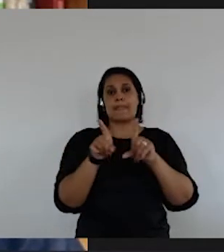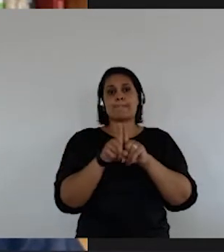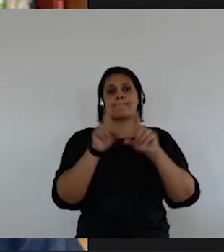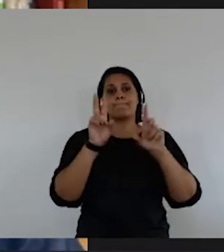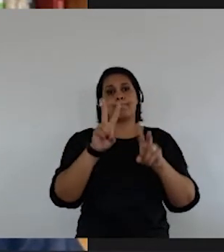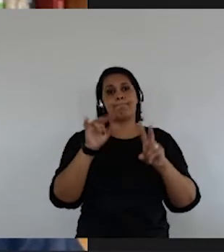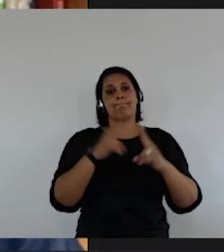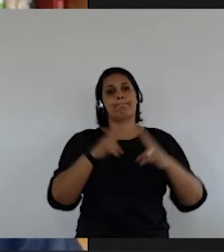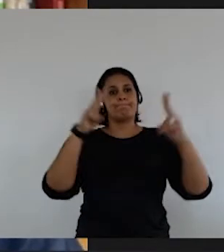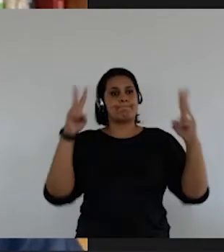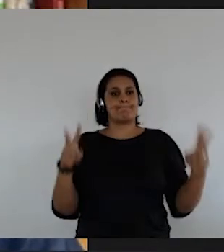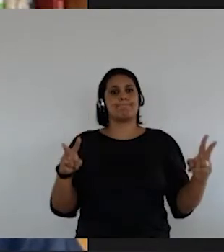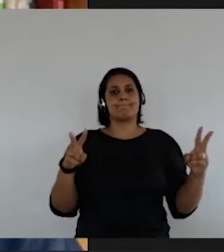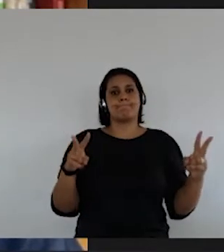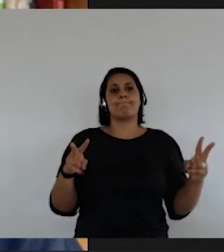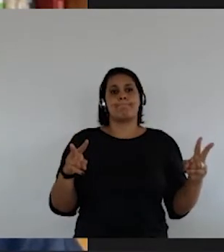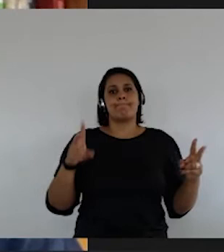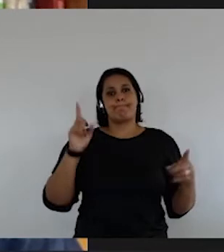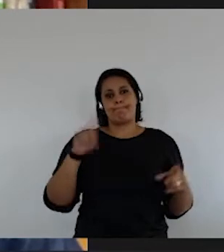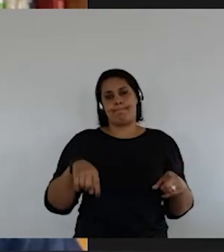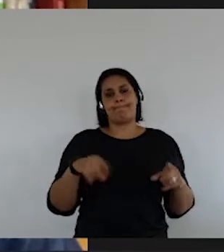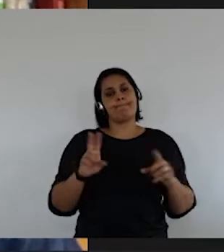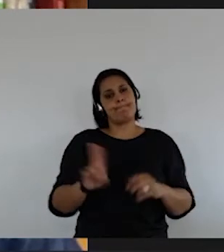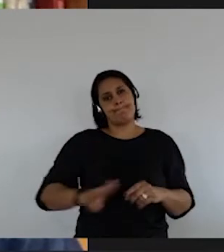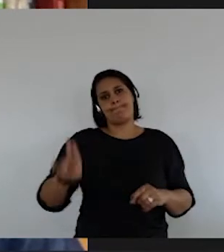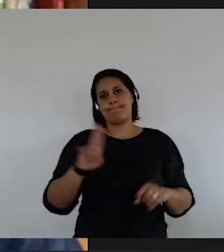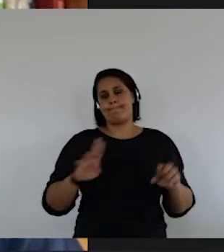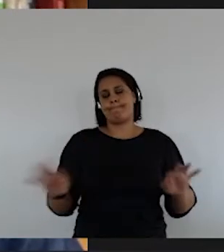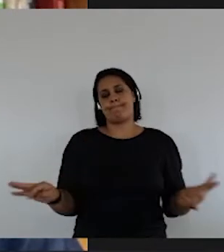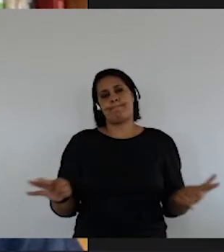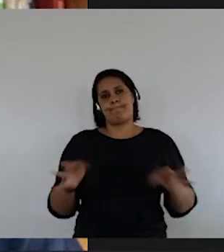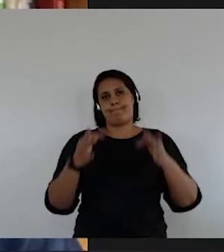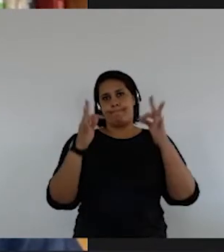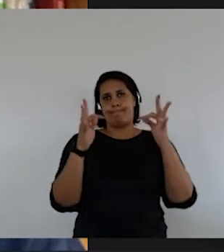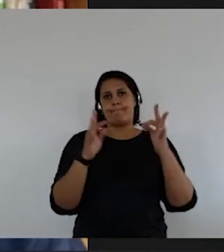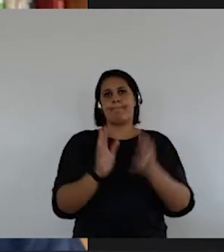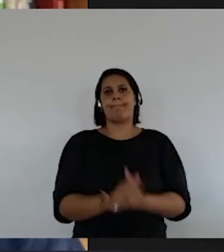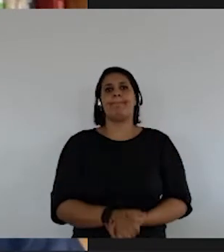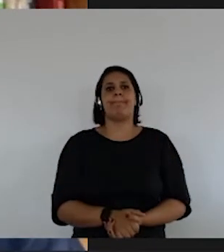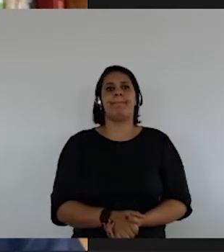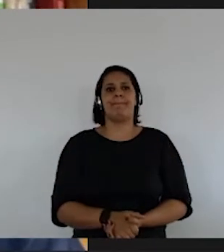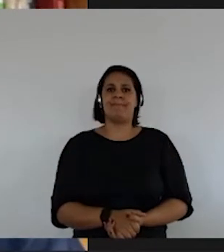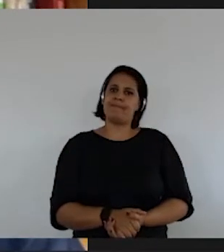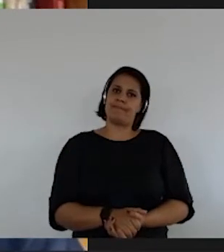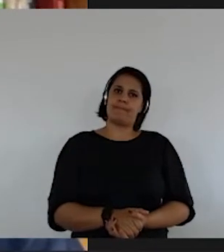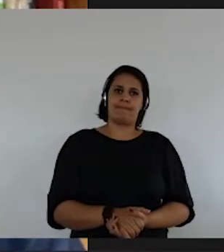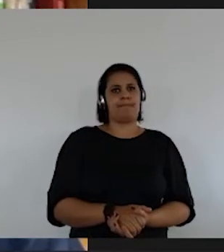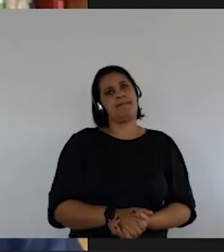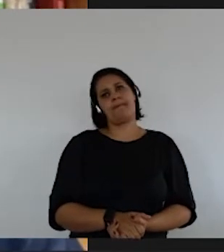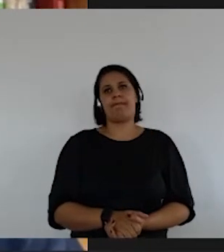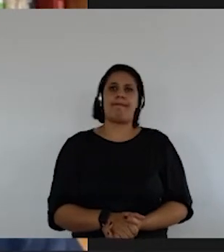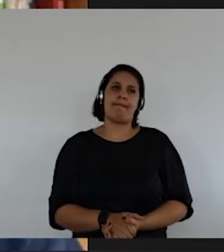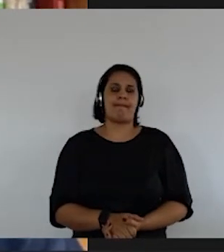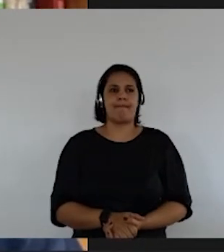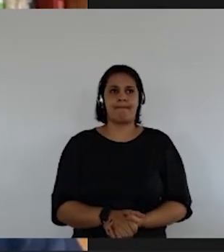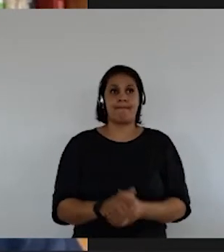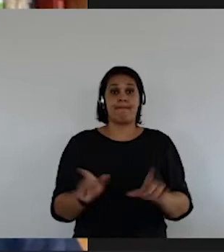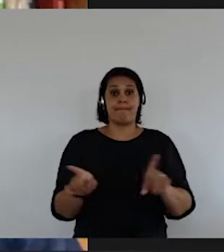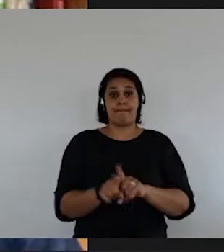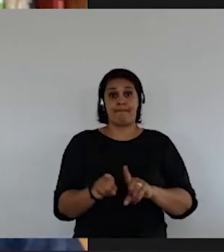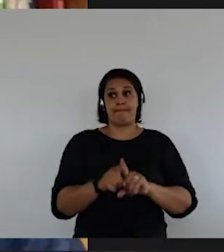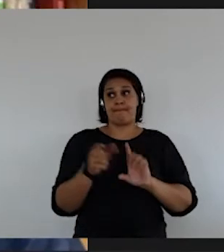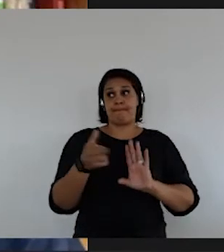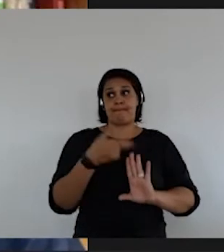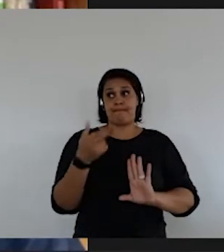ser realizado mediante o emprego dos meios tecnológicos disponíveis. Além disso, nessa mesma resolução, o